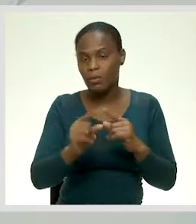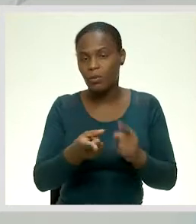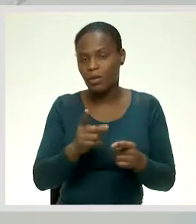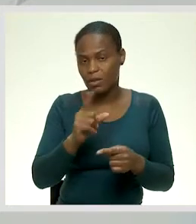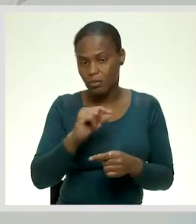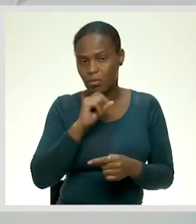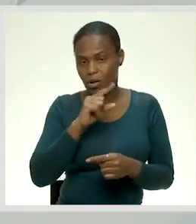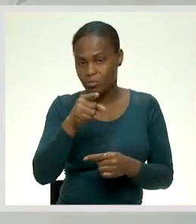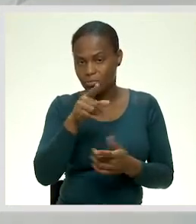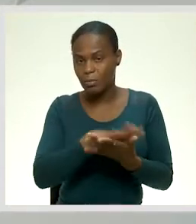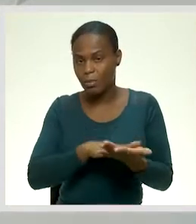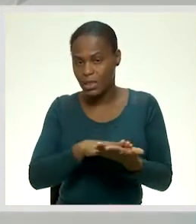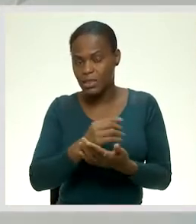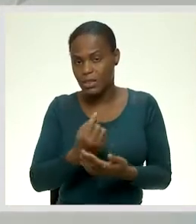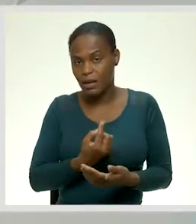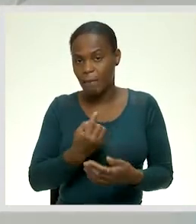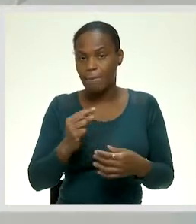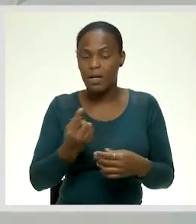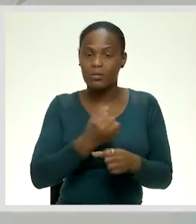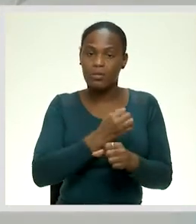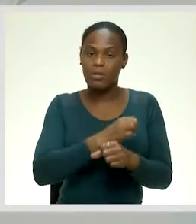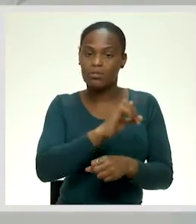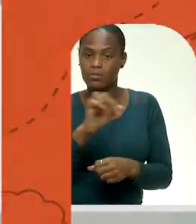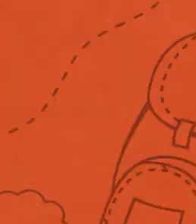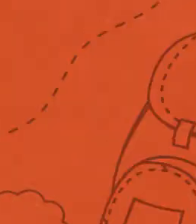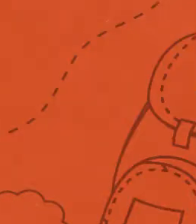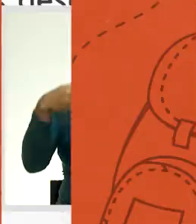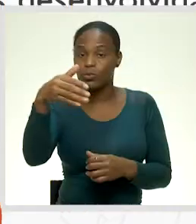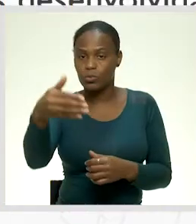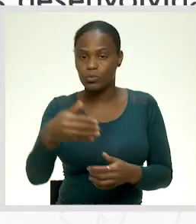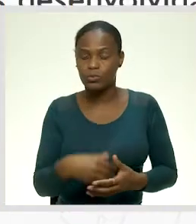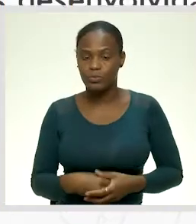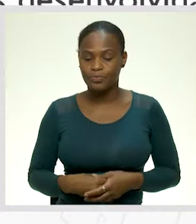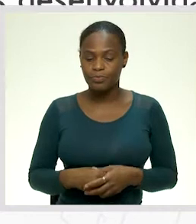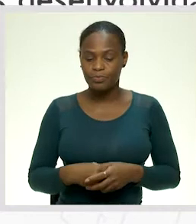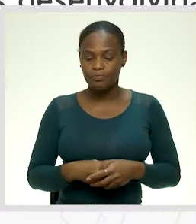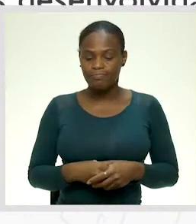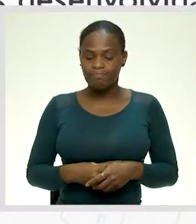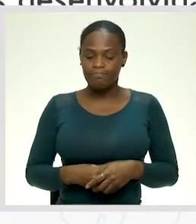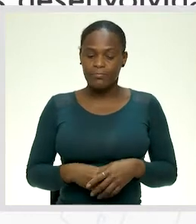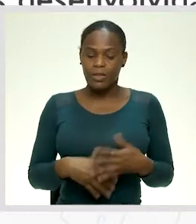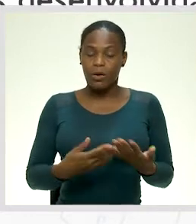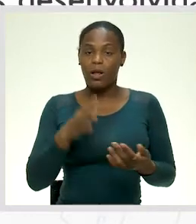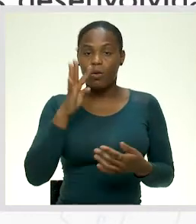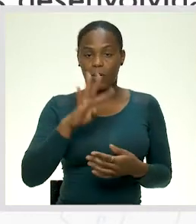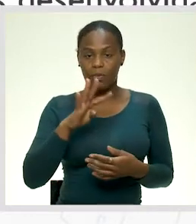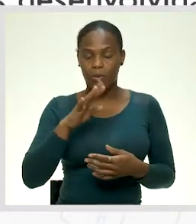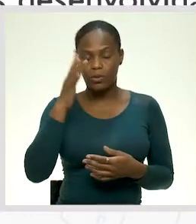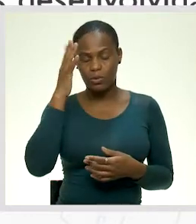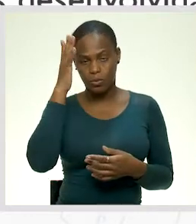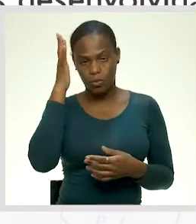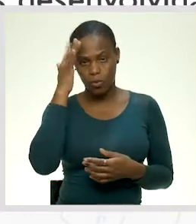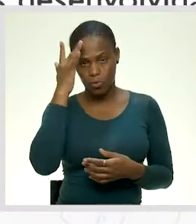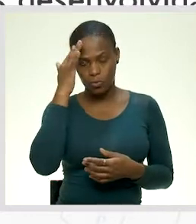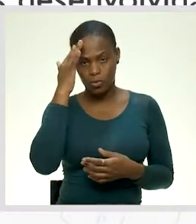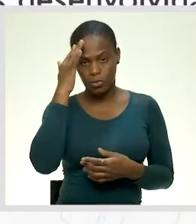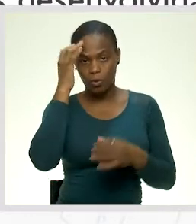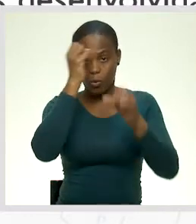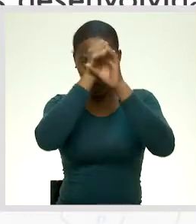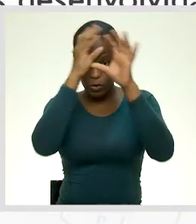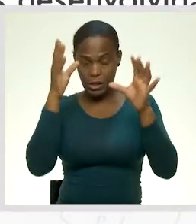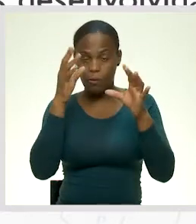base para o seu trabalho futuro. 4. A conclusão, considerações finais. Ainda